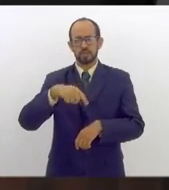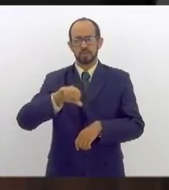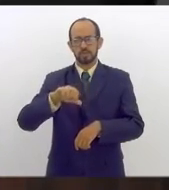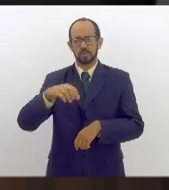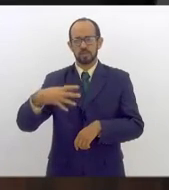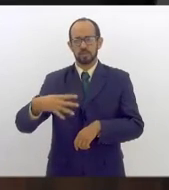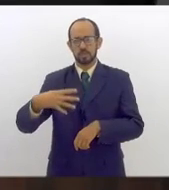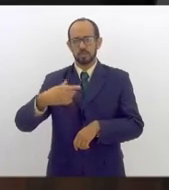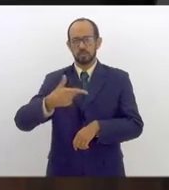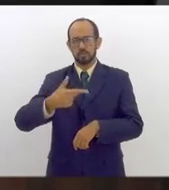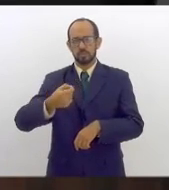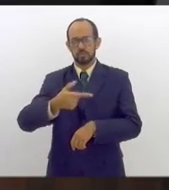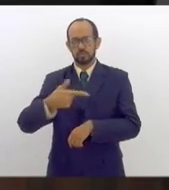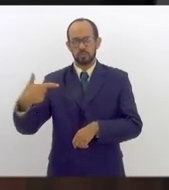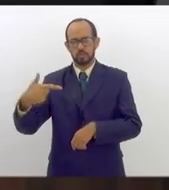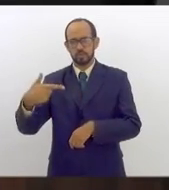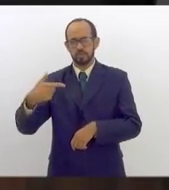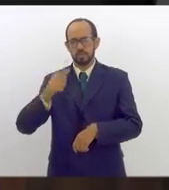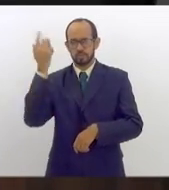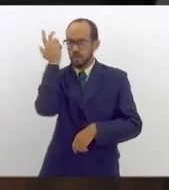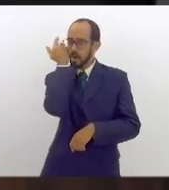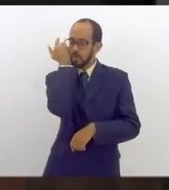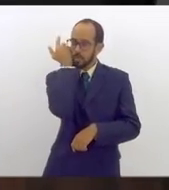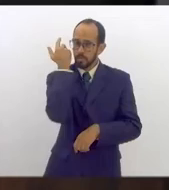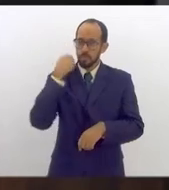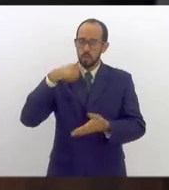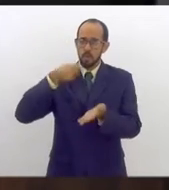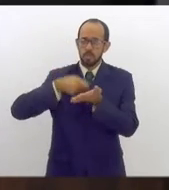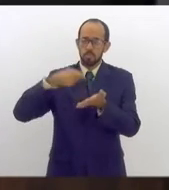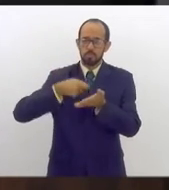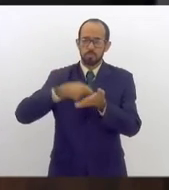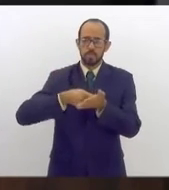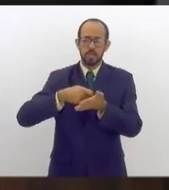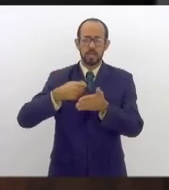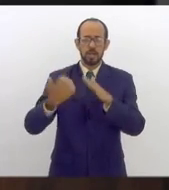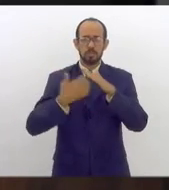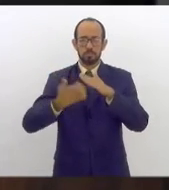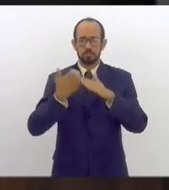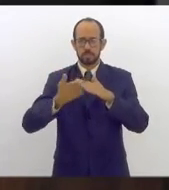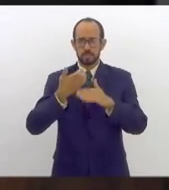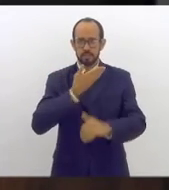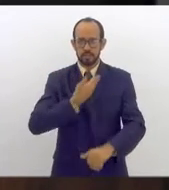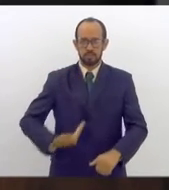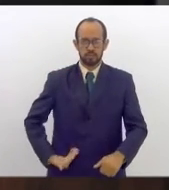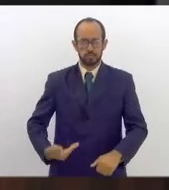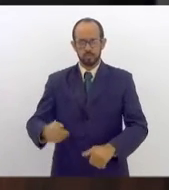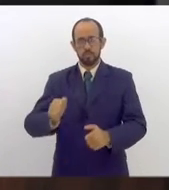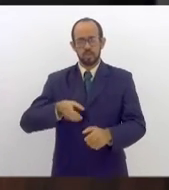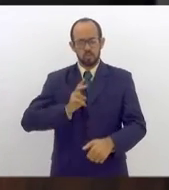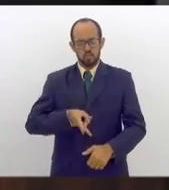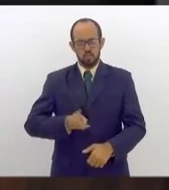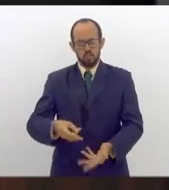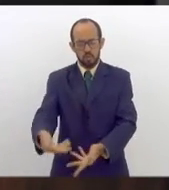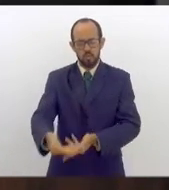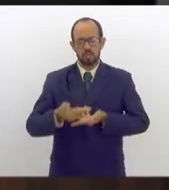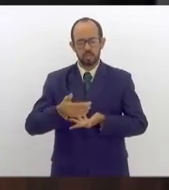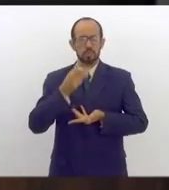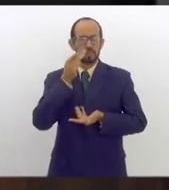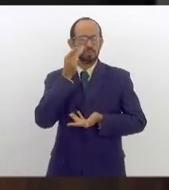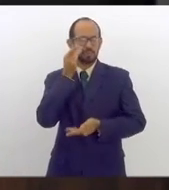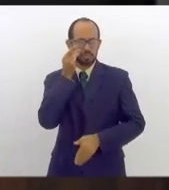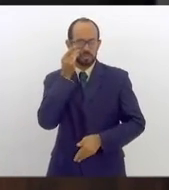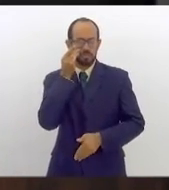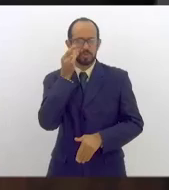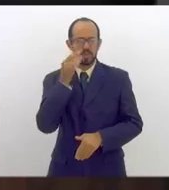5.794/2022, de autoria do deputado Eliomar Coelho, que obriga concessionárias de serviços públicos a manter bilheterias para atendimento ao